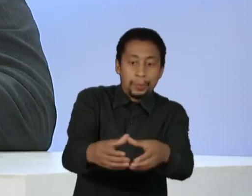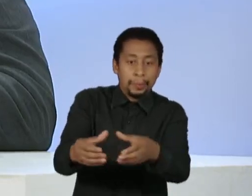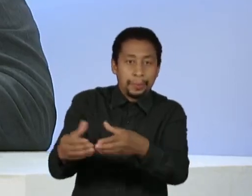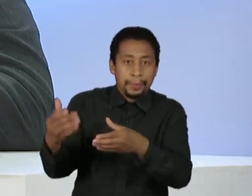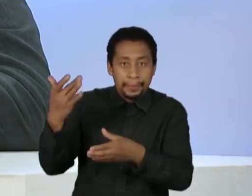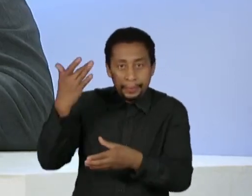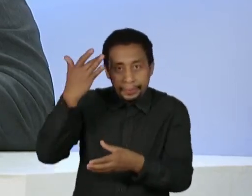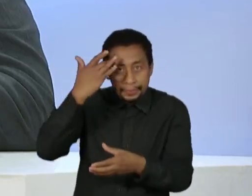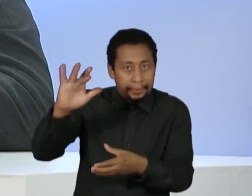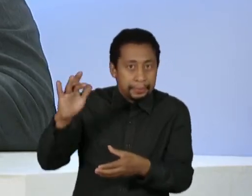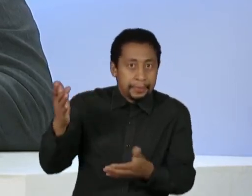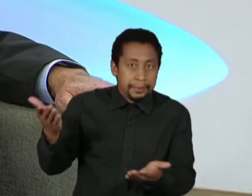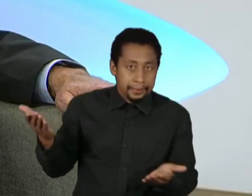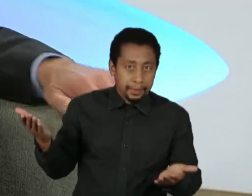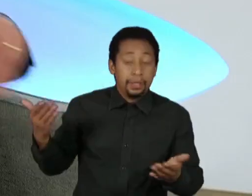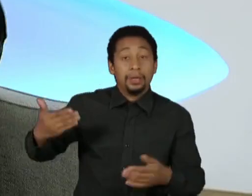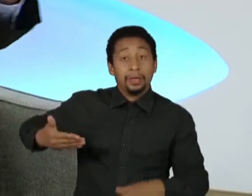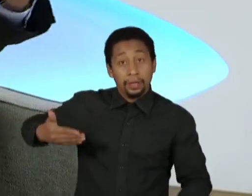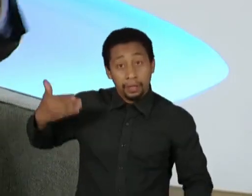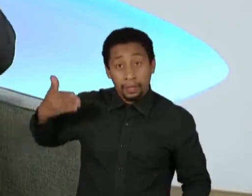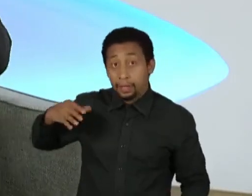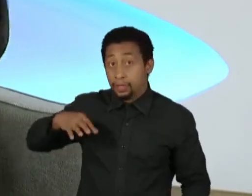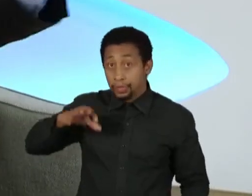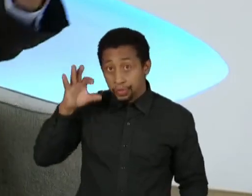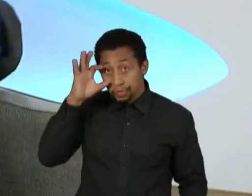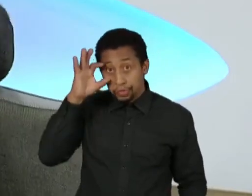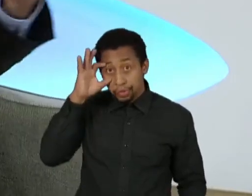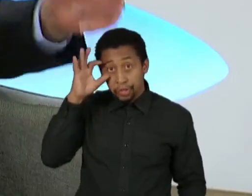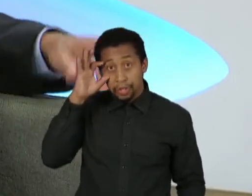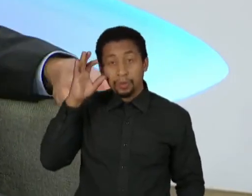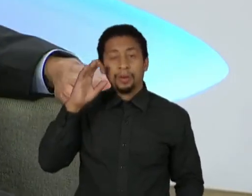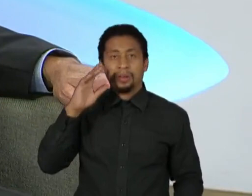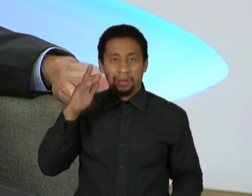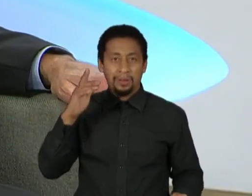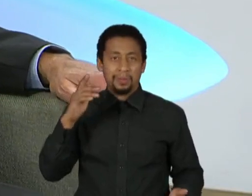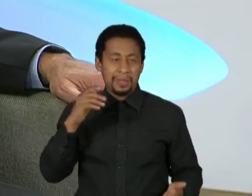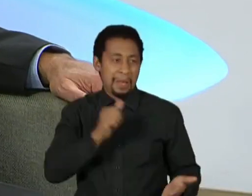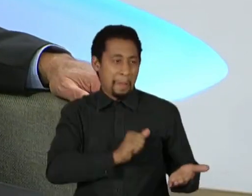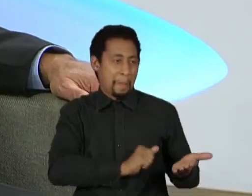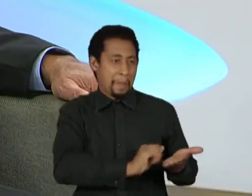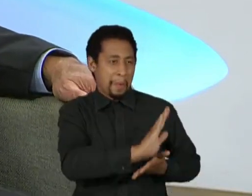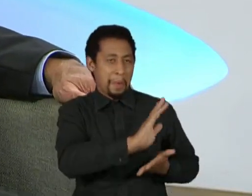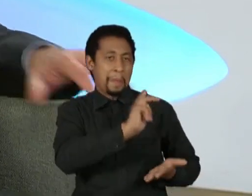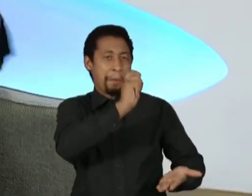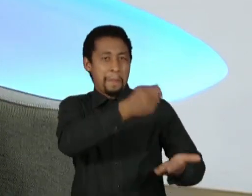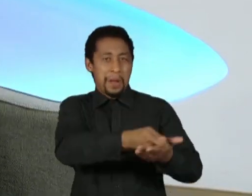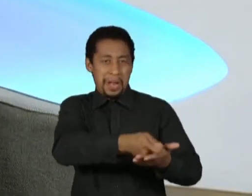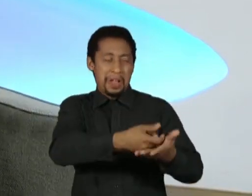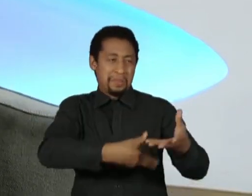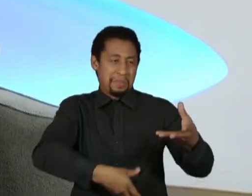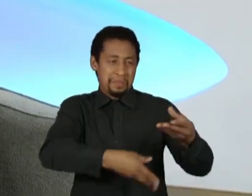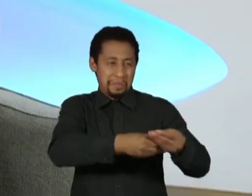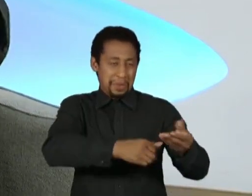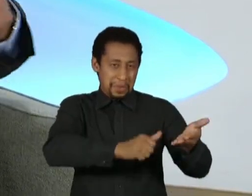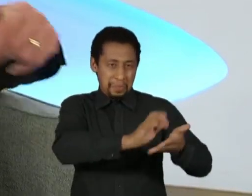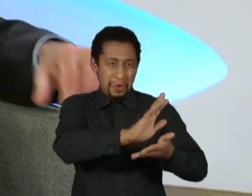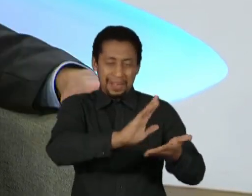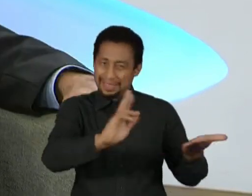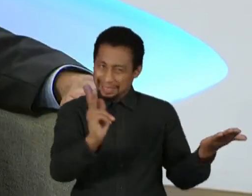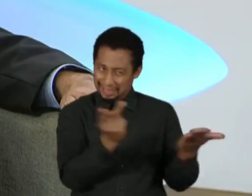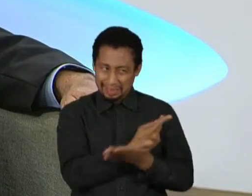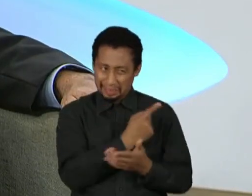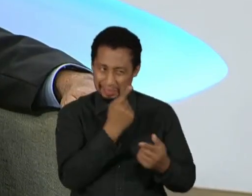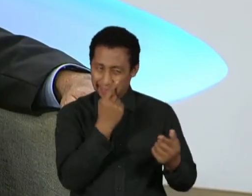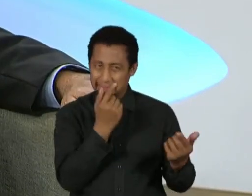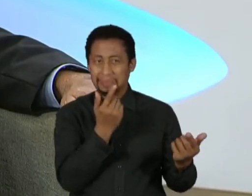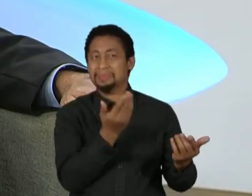aquela questão do governo Dilma da desoneração de folha que também foi bastante assimétrica então é preciso que a gente